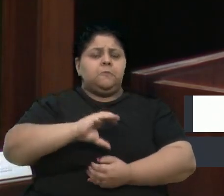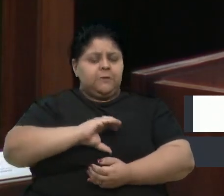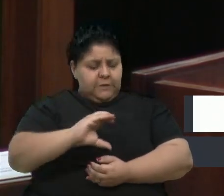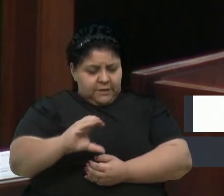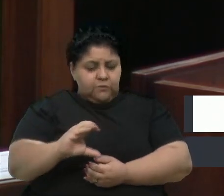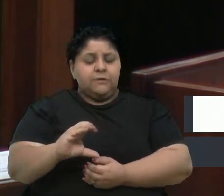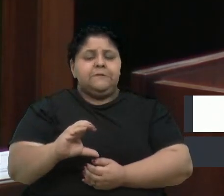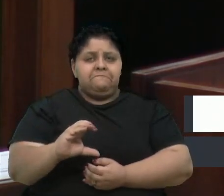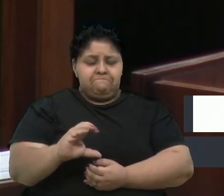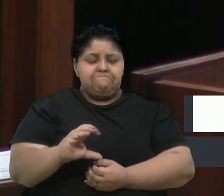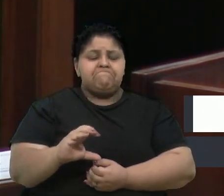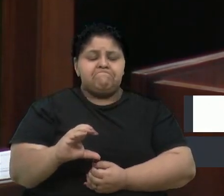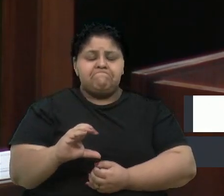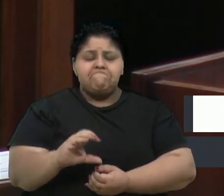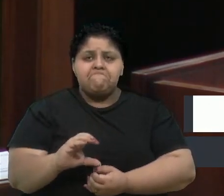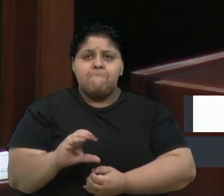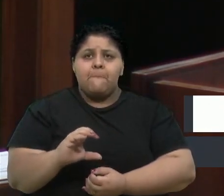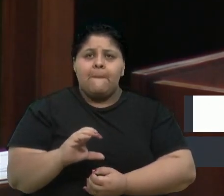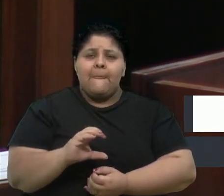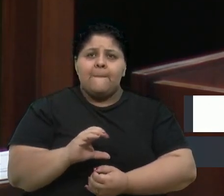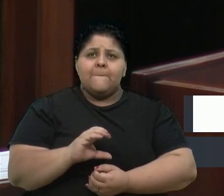da SAIS,